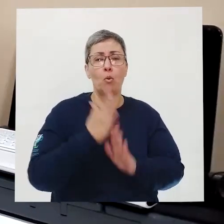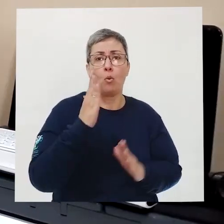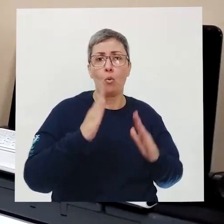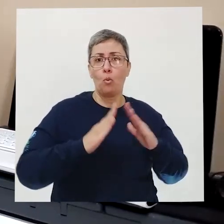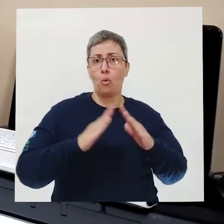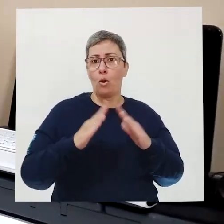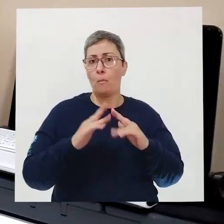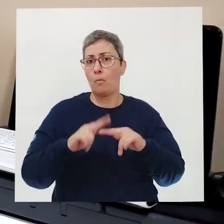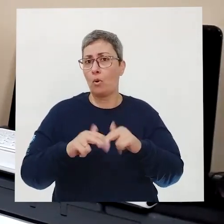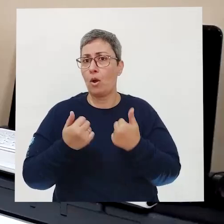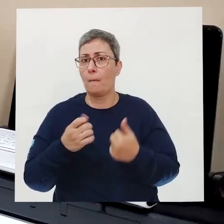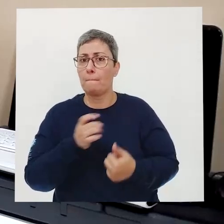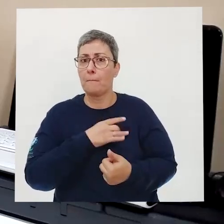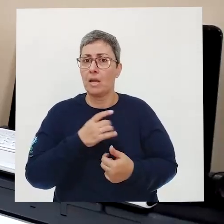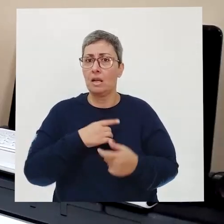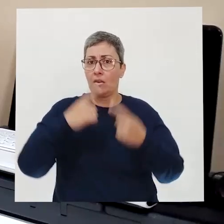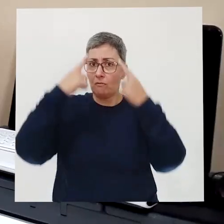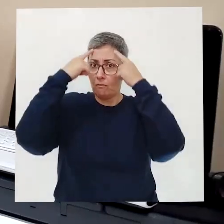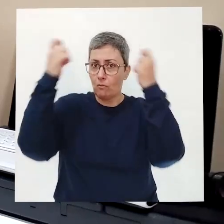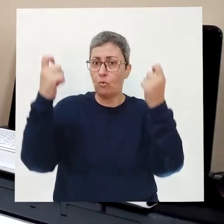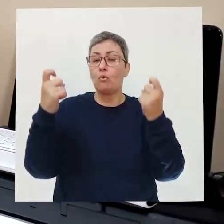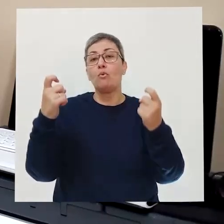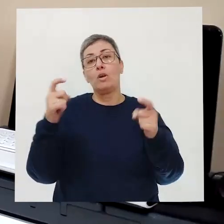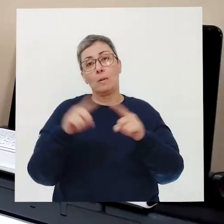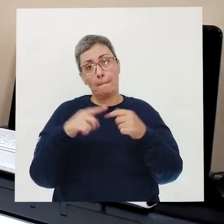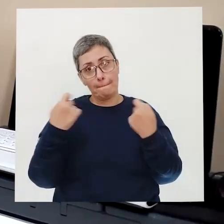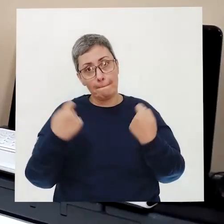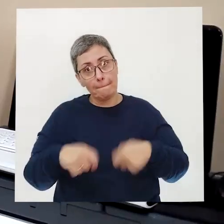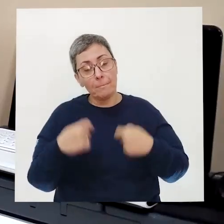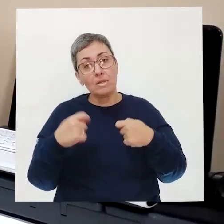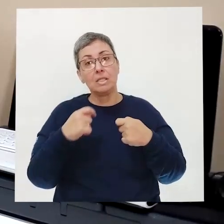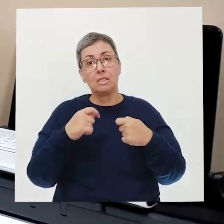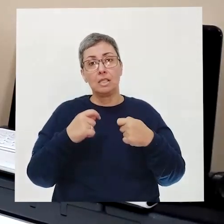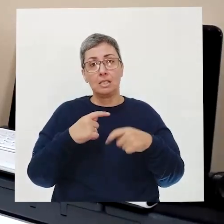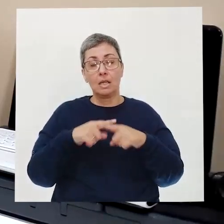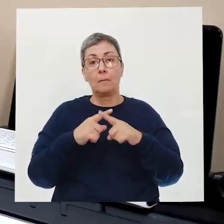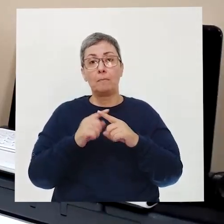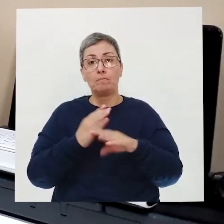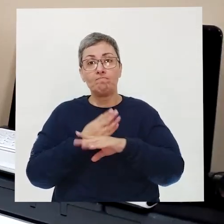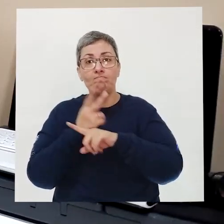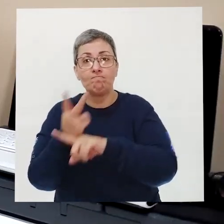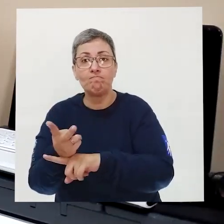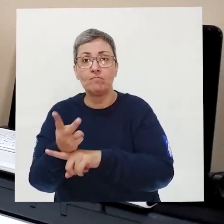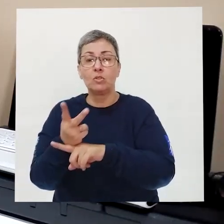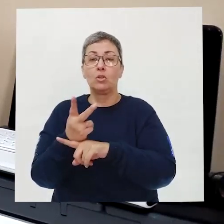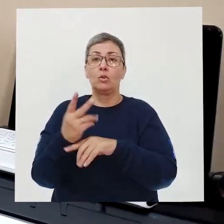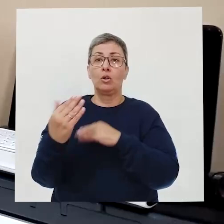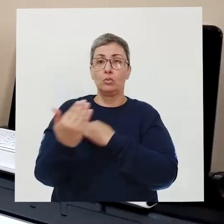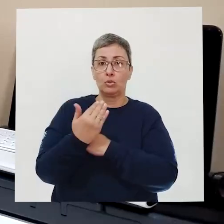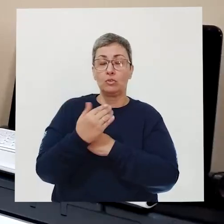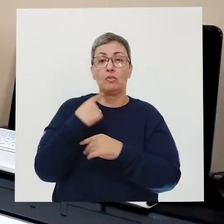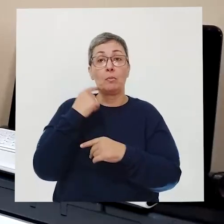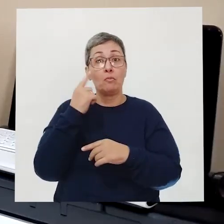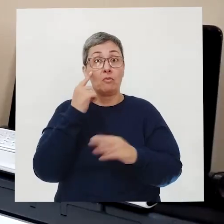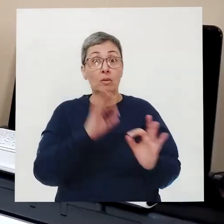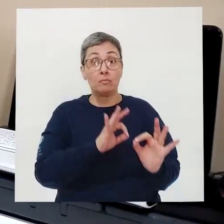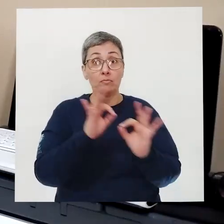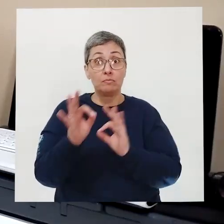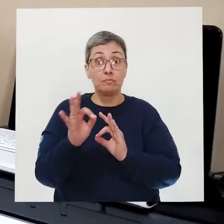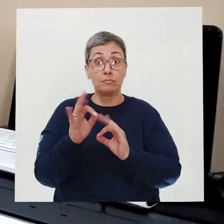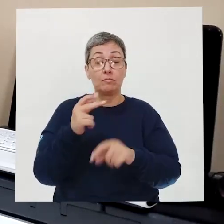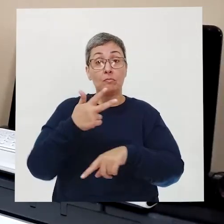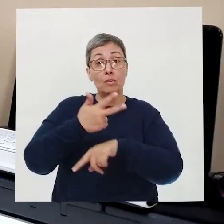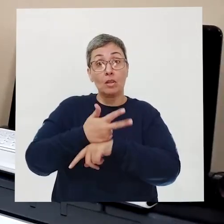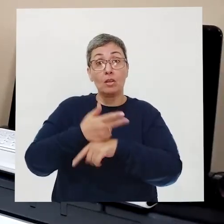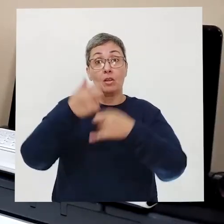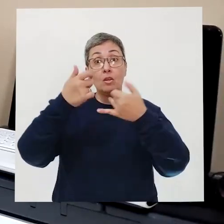por temer alguma violência, é preciso intervir e buscar ajuda. Vamos assistir um vídeo que